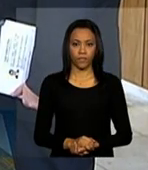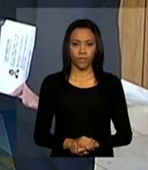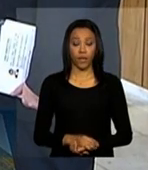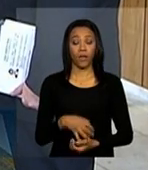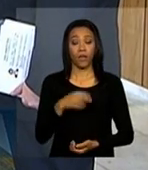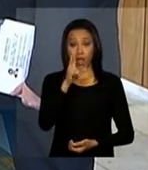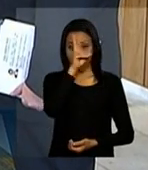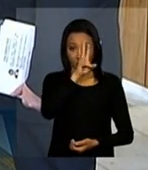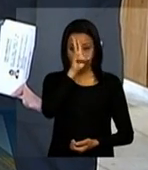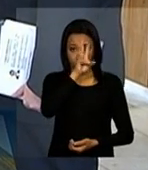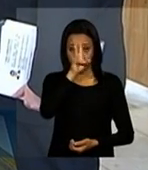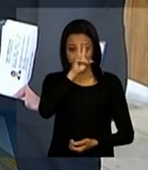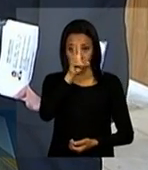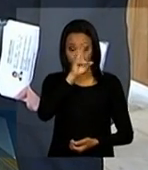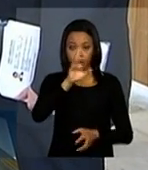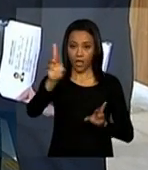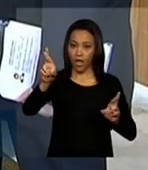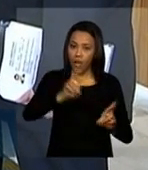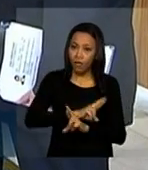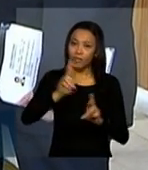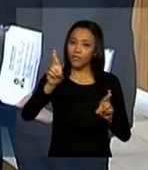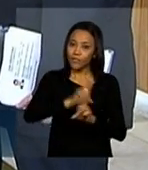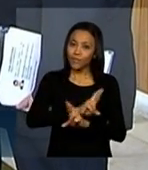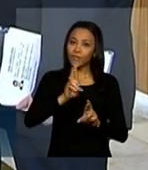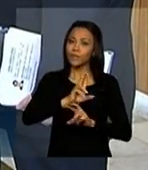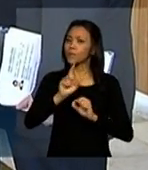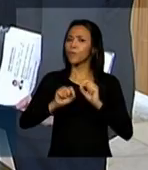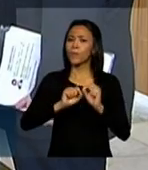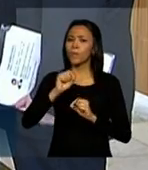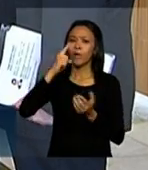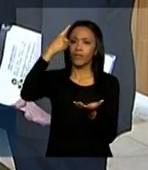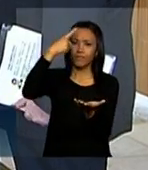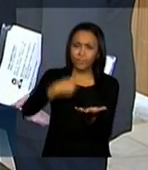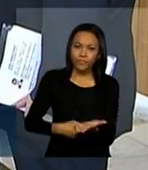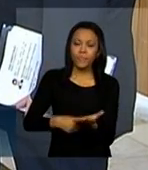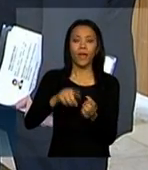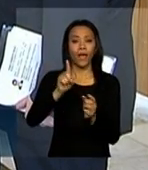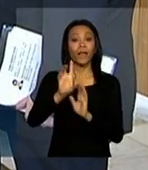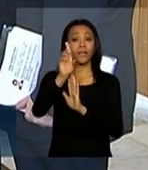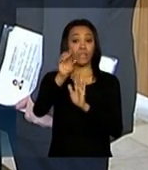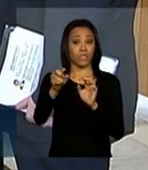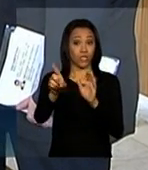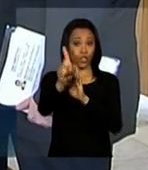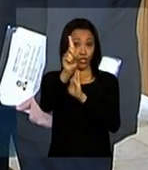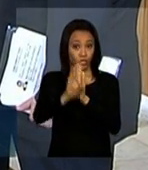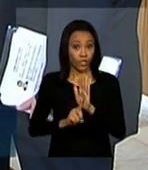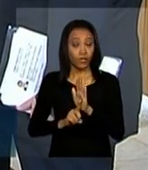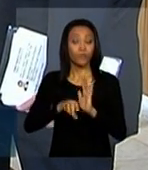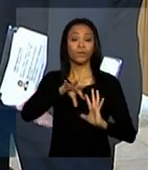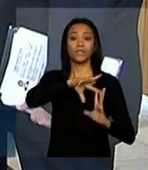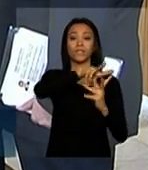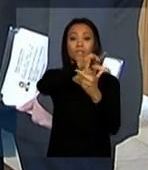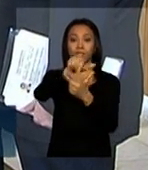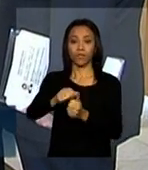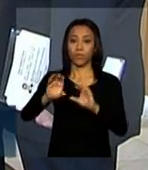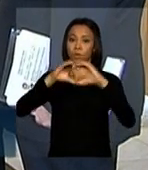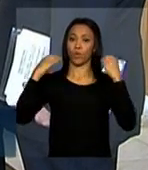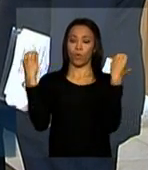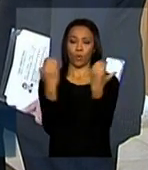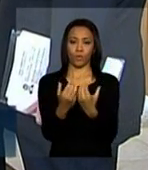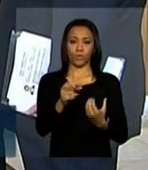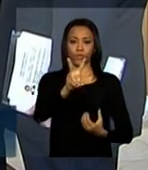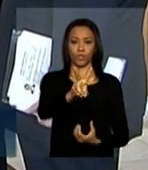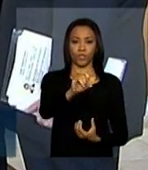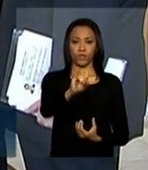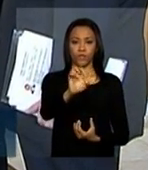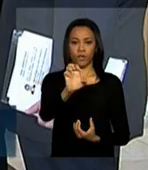Lembrando que as relações diplomáticas são definidas no plano do direito internacional pela Convenção de Viena sobre